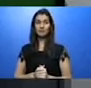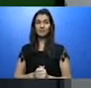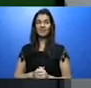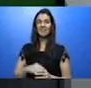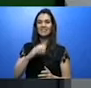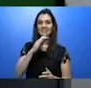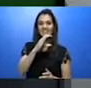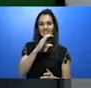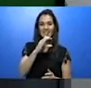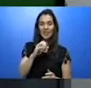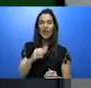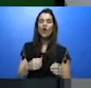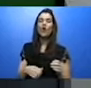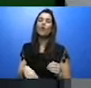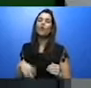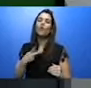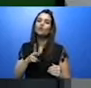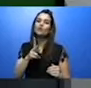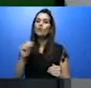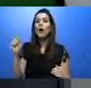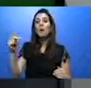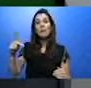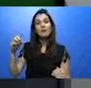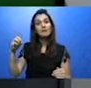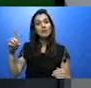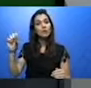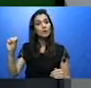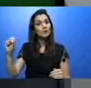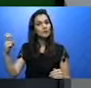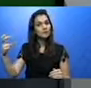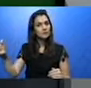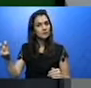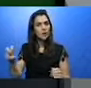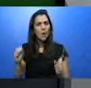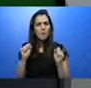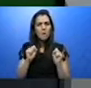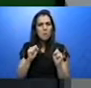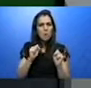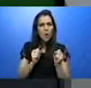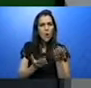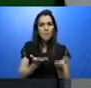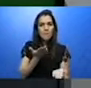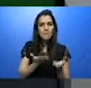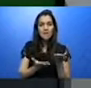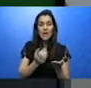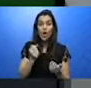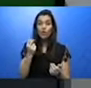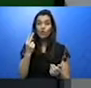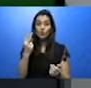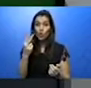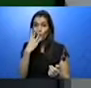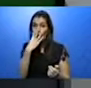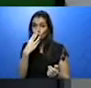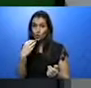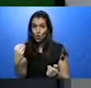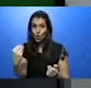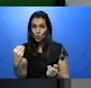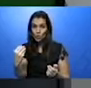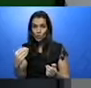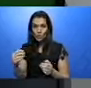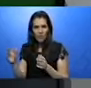C, ainda na página 185. É possível pesar ao mesmo tempo 2 lobos-guarás usando a balança